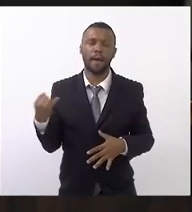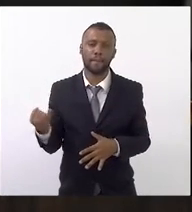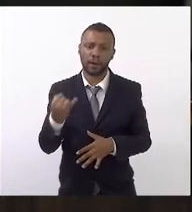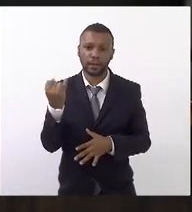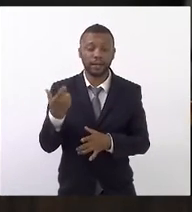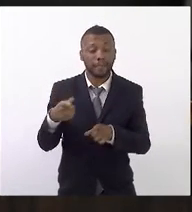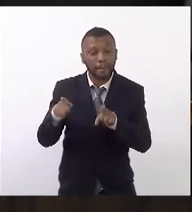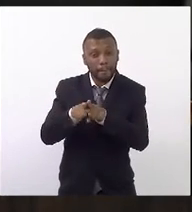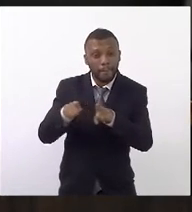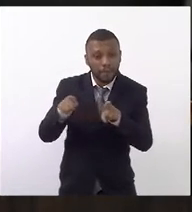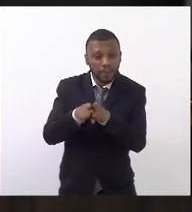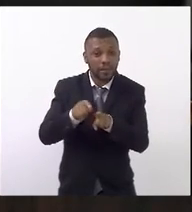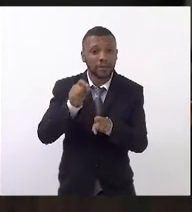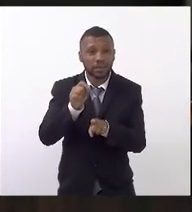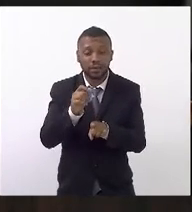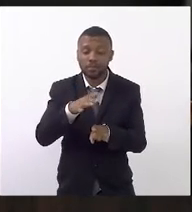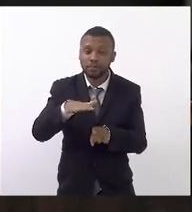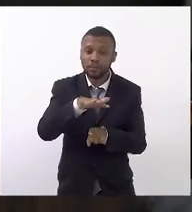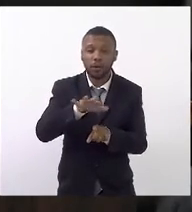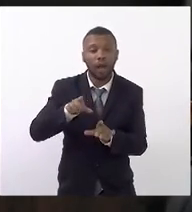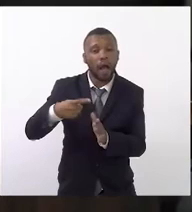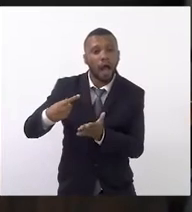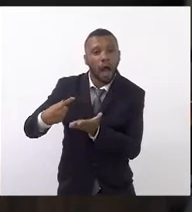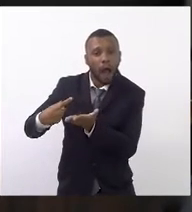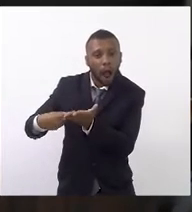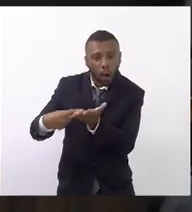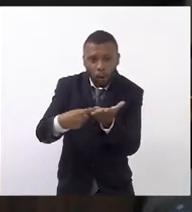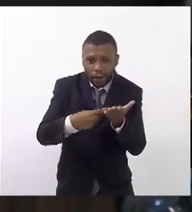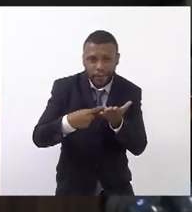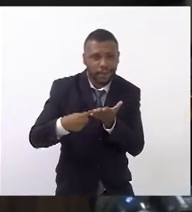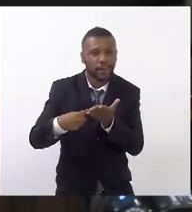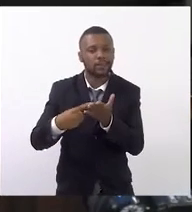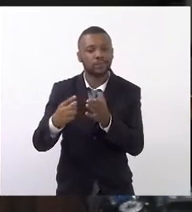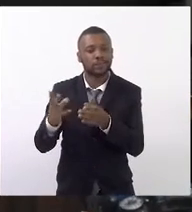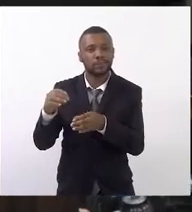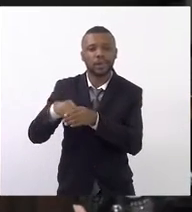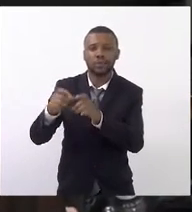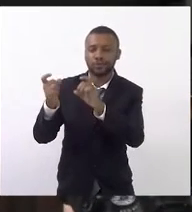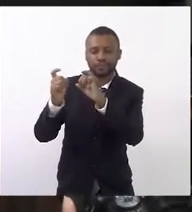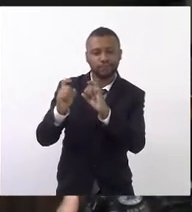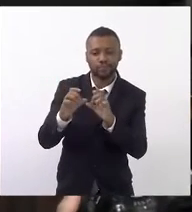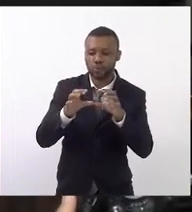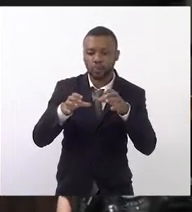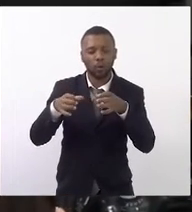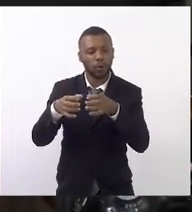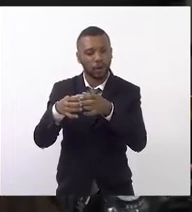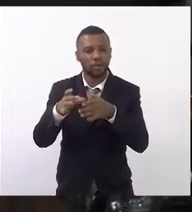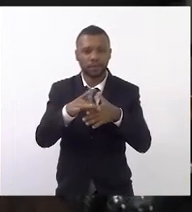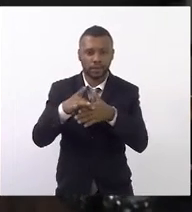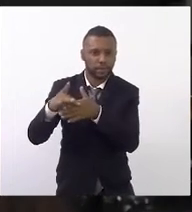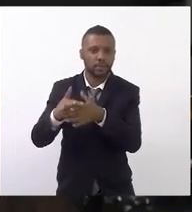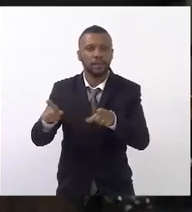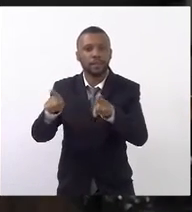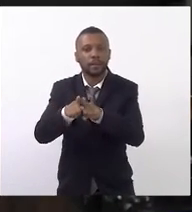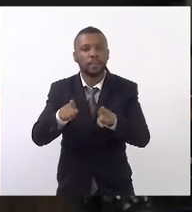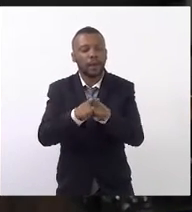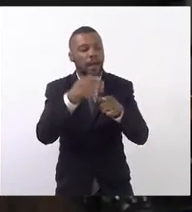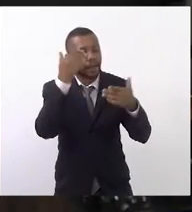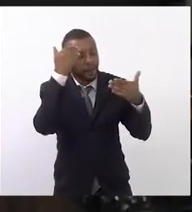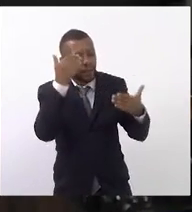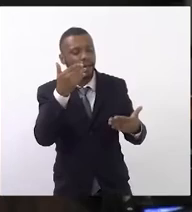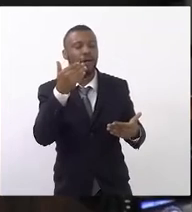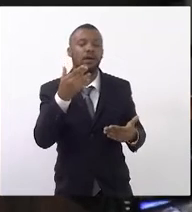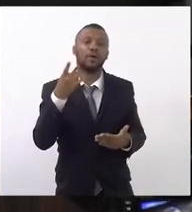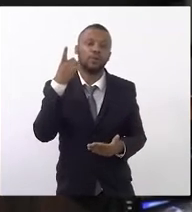municípios acordados no Colégio de Líderes, e agradecer em nome também do deputado Luiz Paulo toda